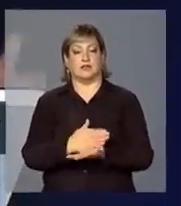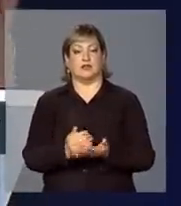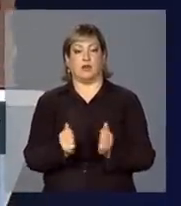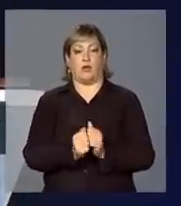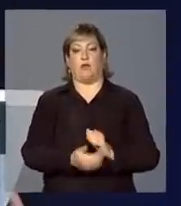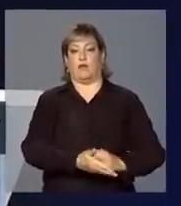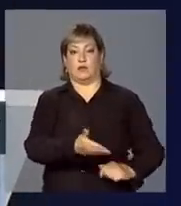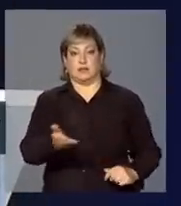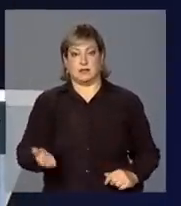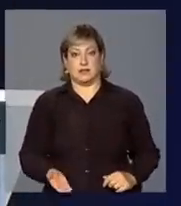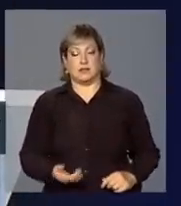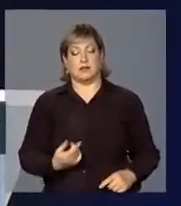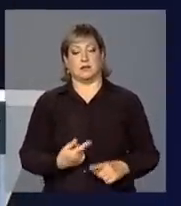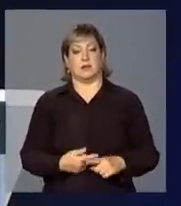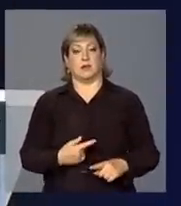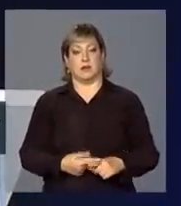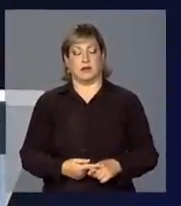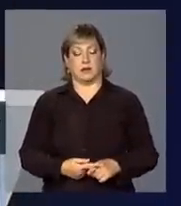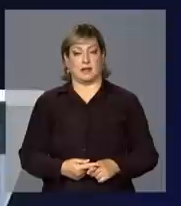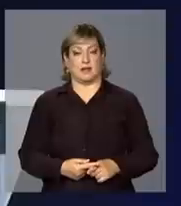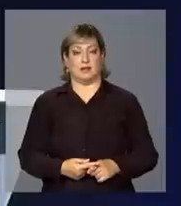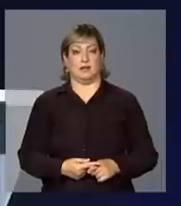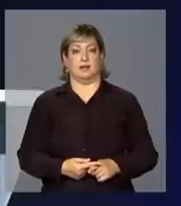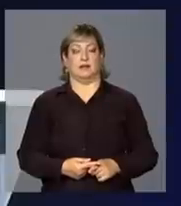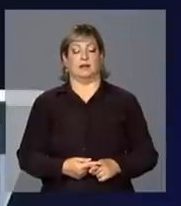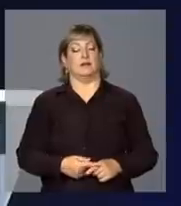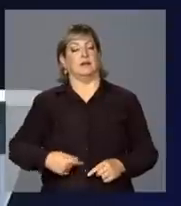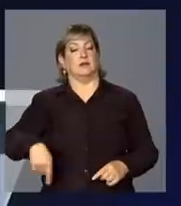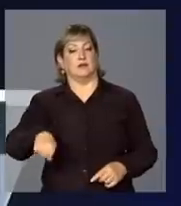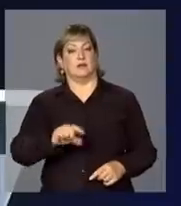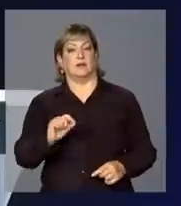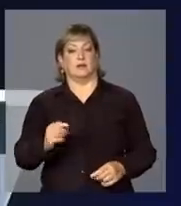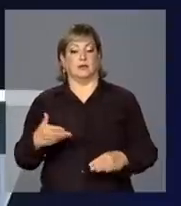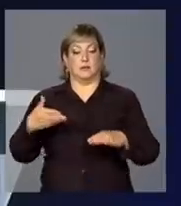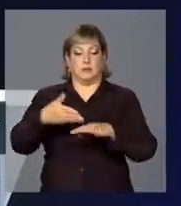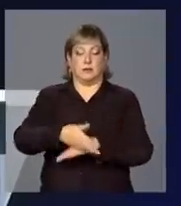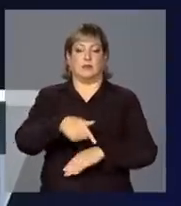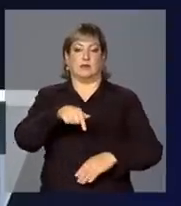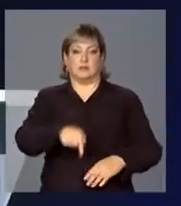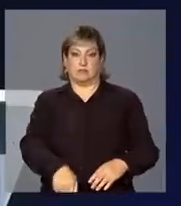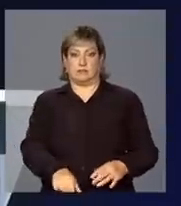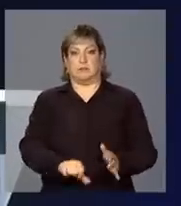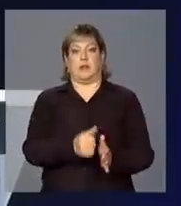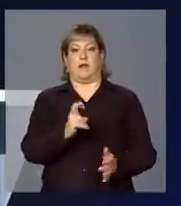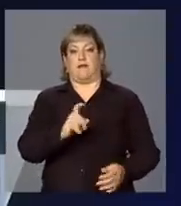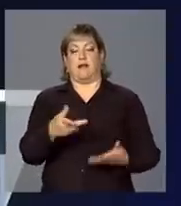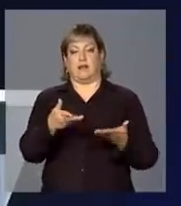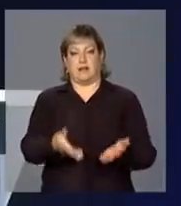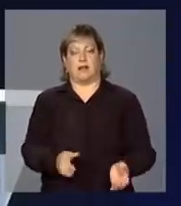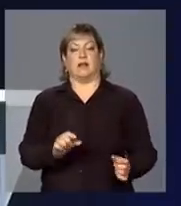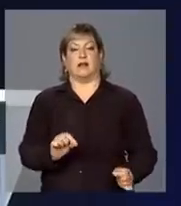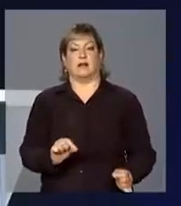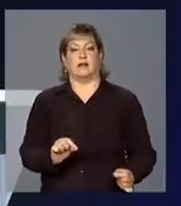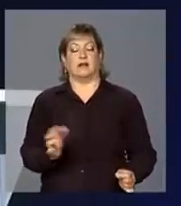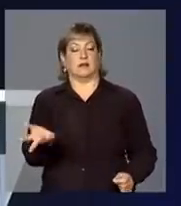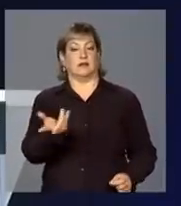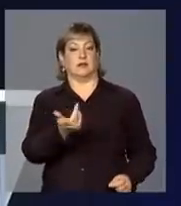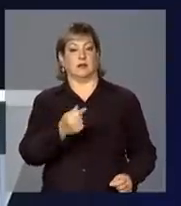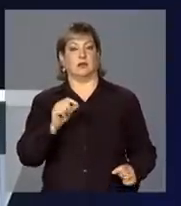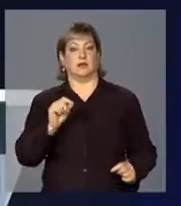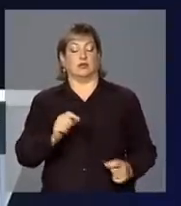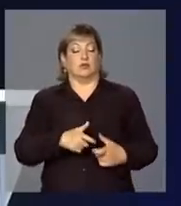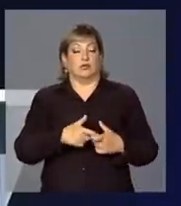com vocês, porque participaram de forma protagonística nela, que é o esplêndido sucesso do MEI,